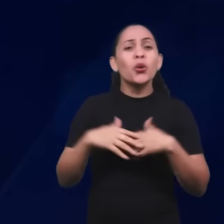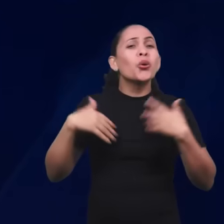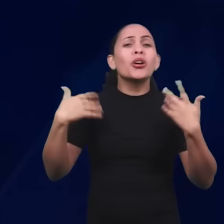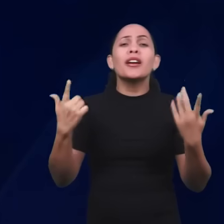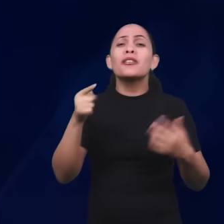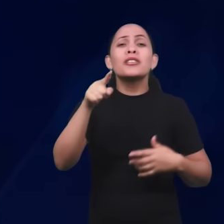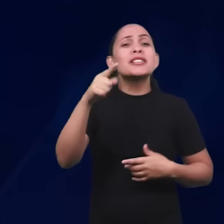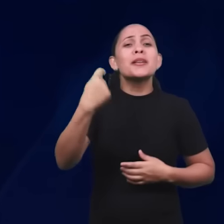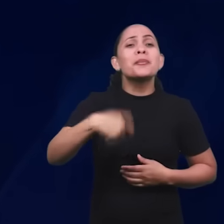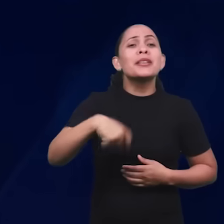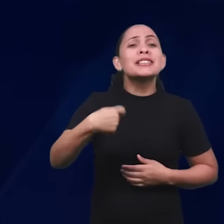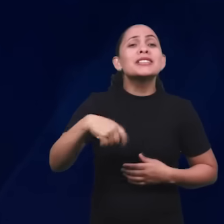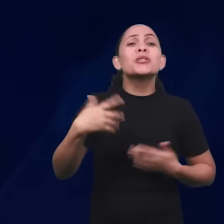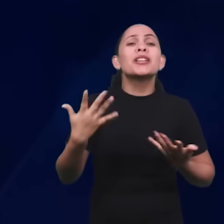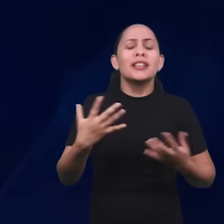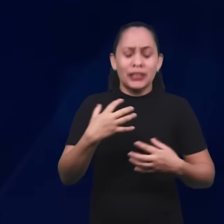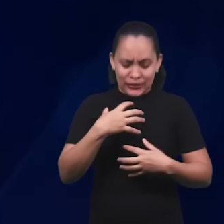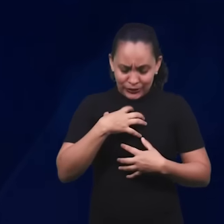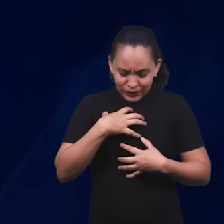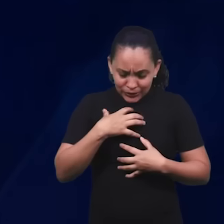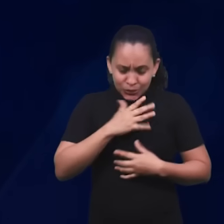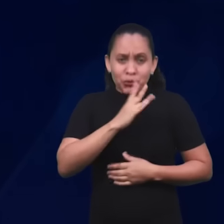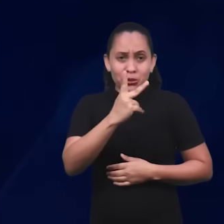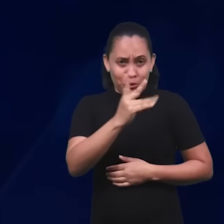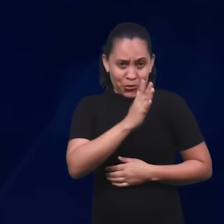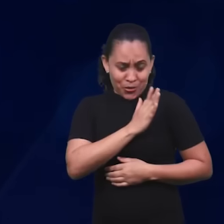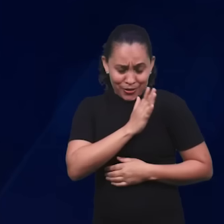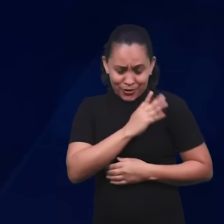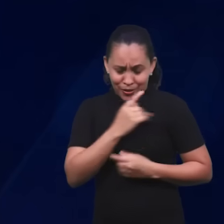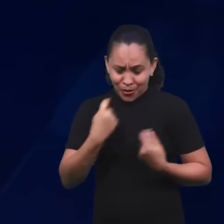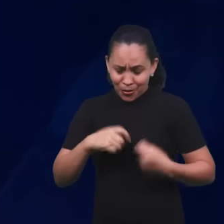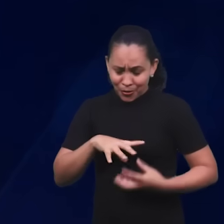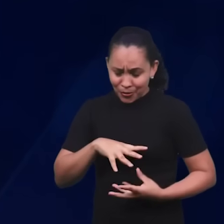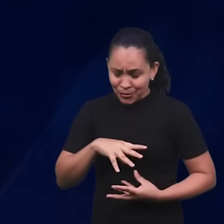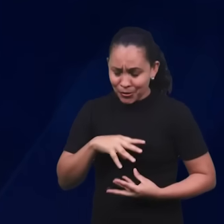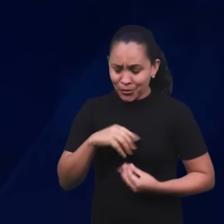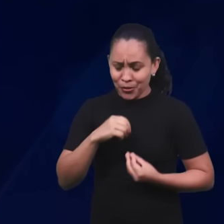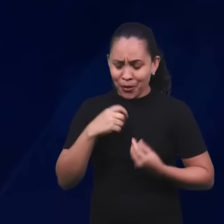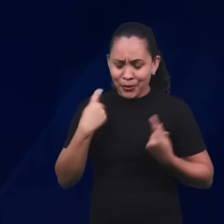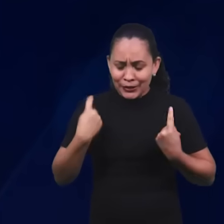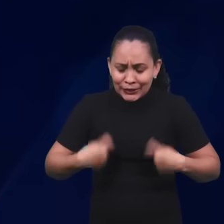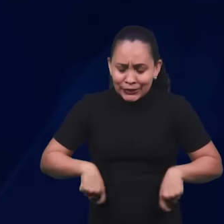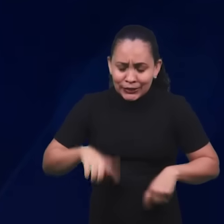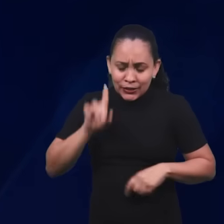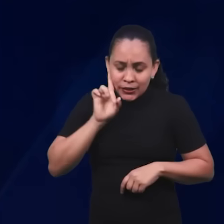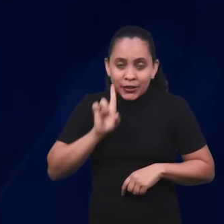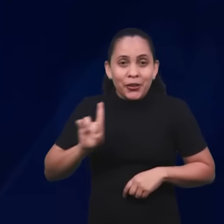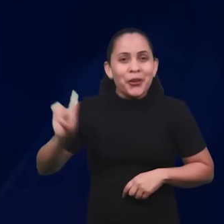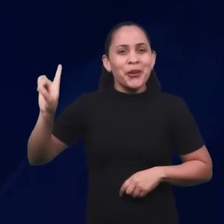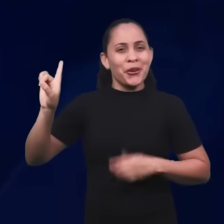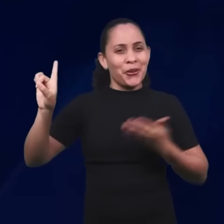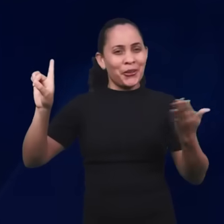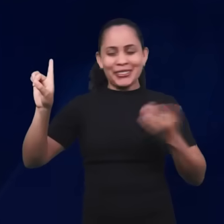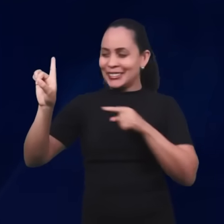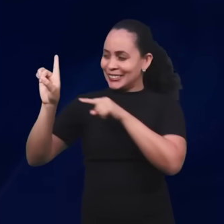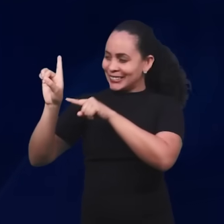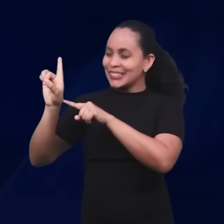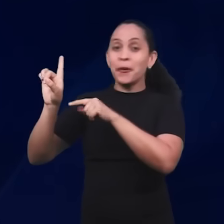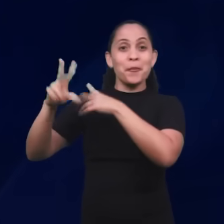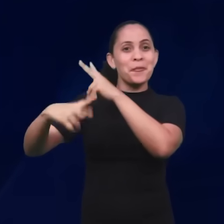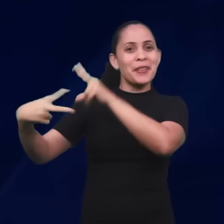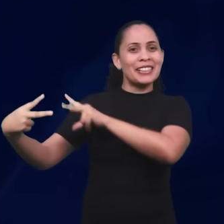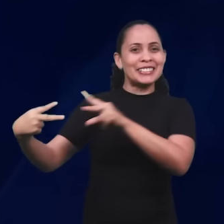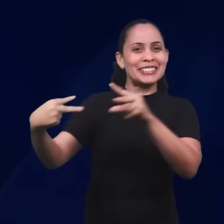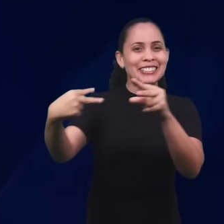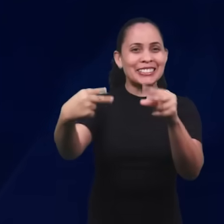seu trabalho? Qual é a sua necessidade? É interior? É o seu coração? É a sua alma que está com sede de Deus? Hoje o Senhor